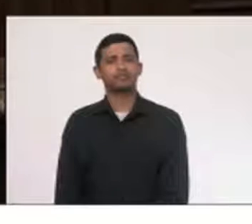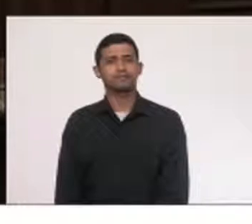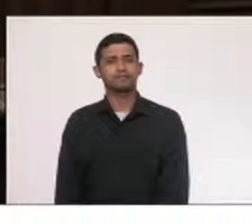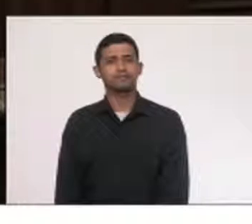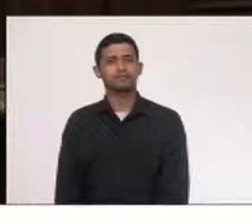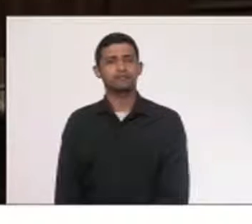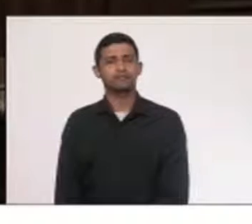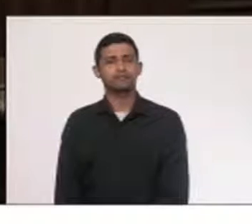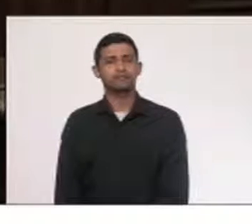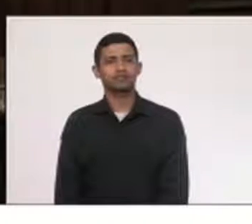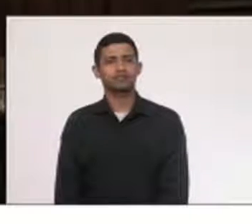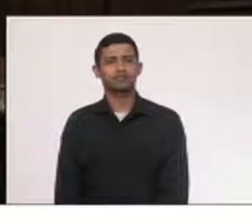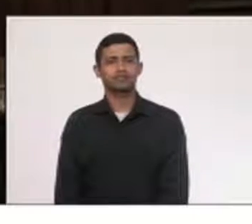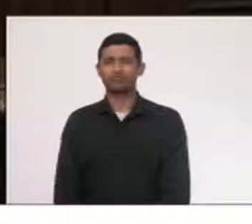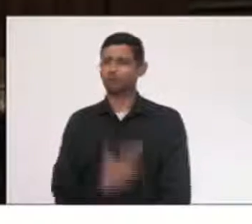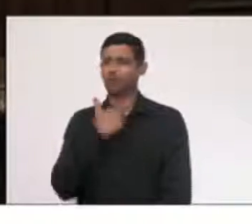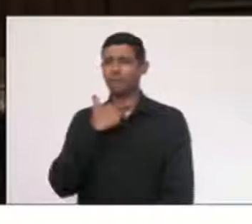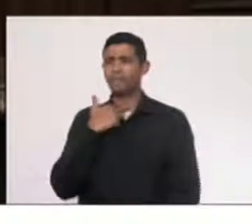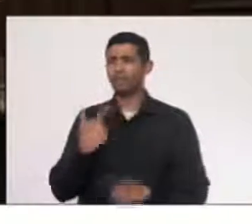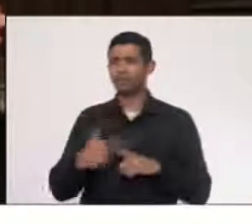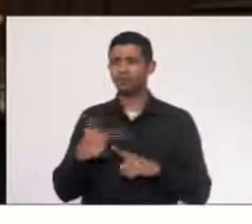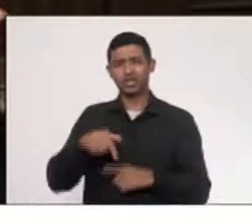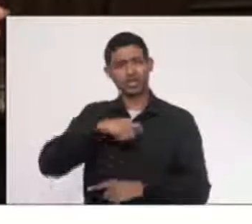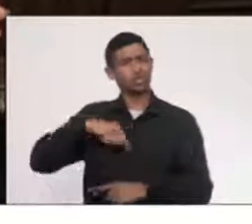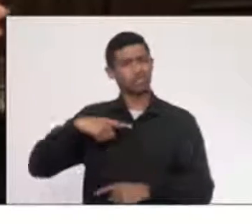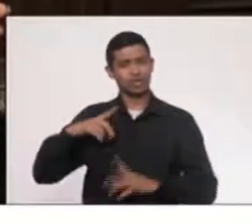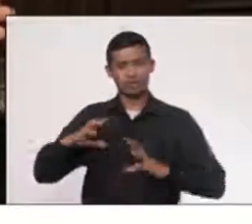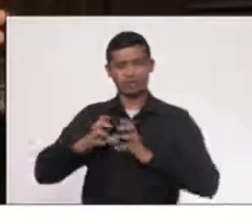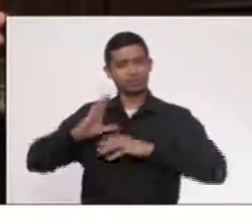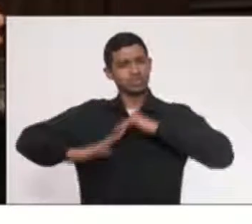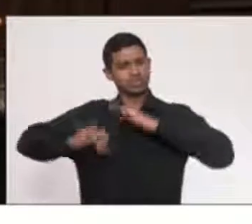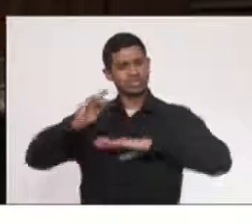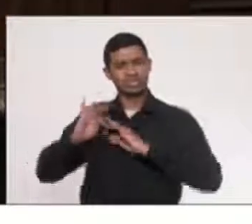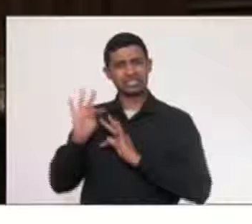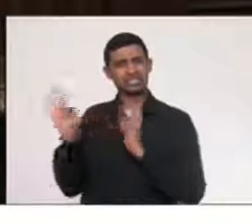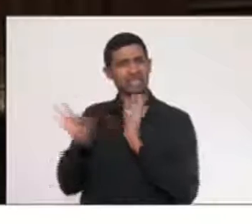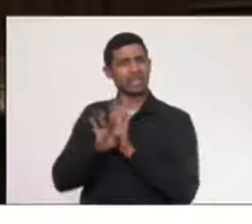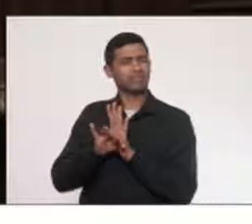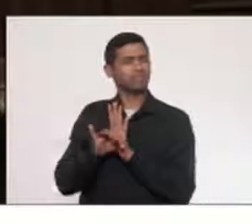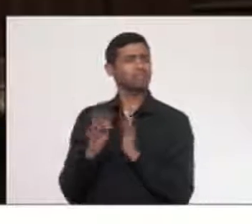Não deveria ser assim, porque temos técnicos brilhantes.